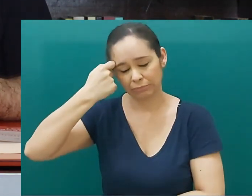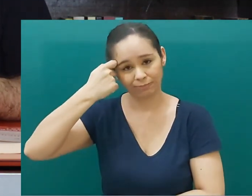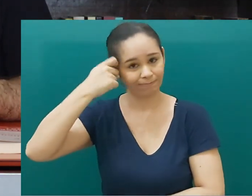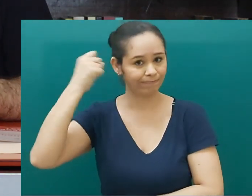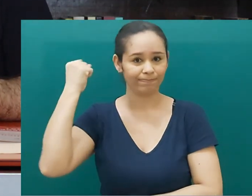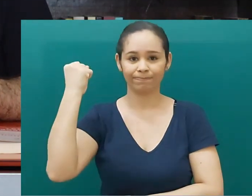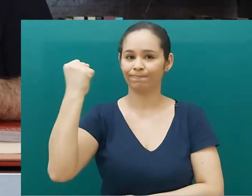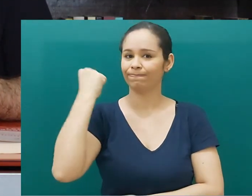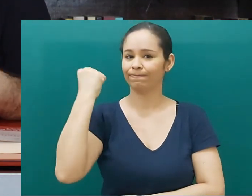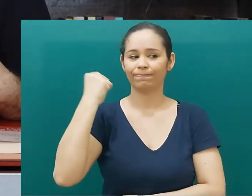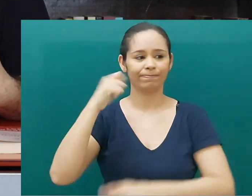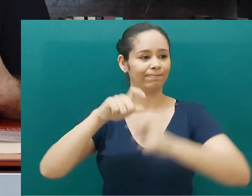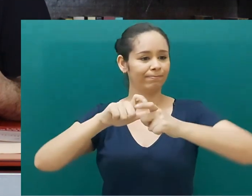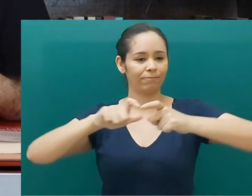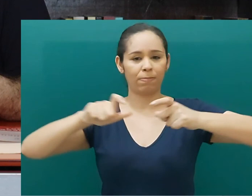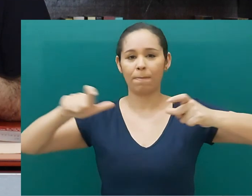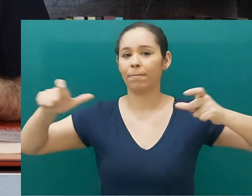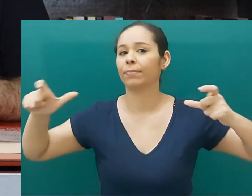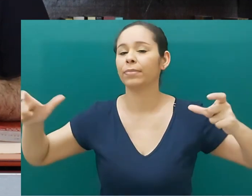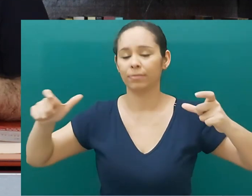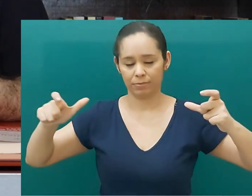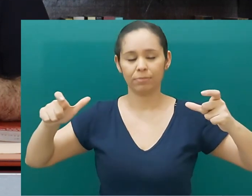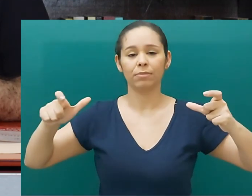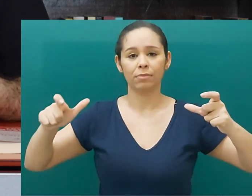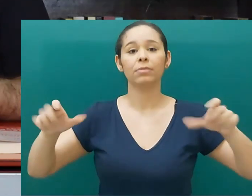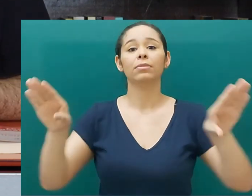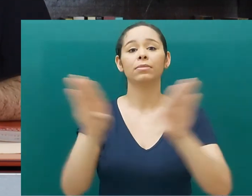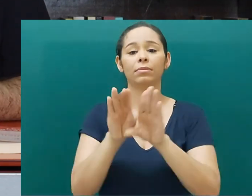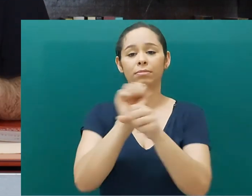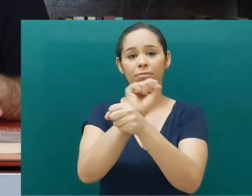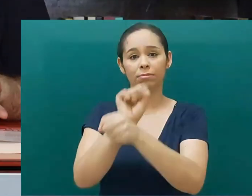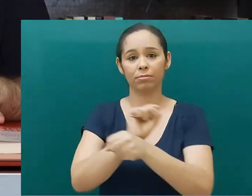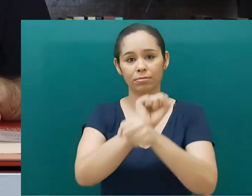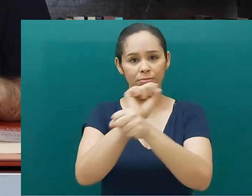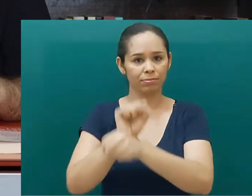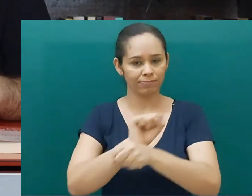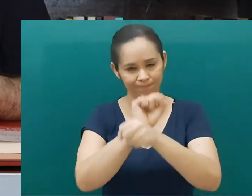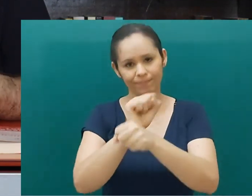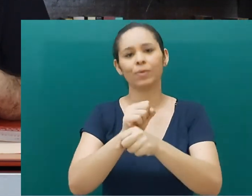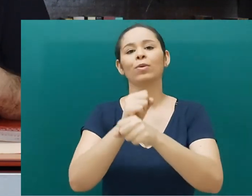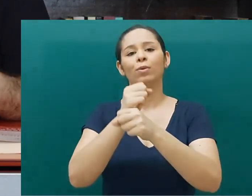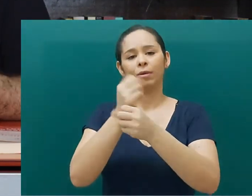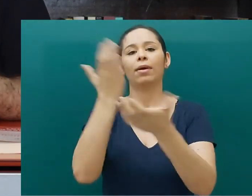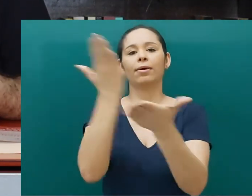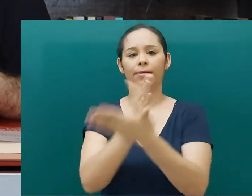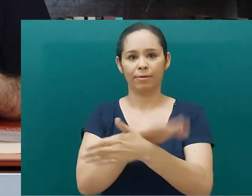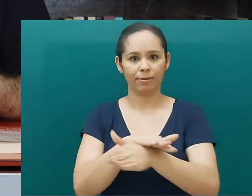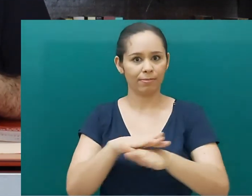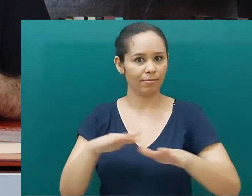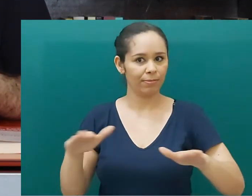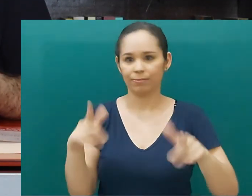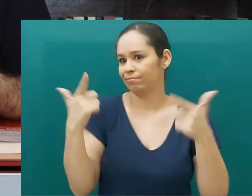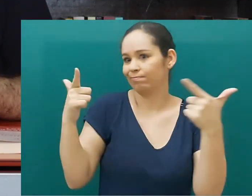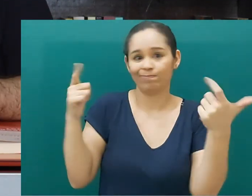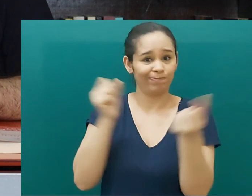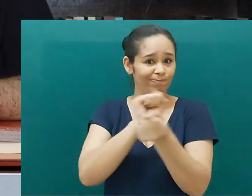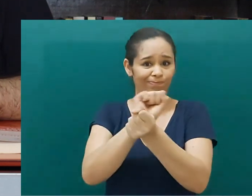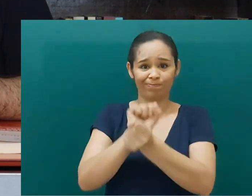né? E no território do Cunani, a abolição existia por completo, né? Ou seja, não existia